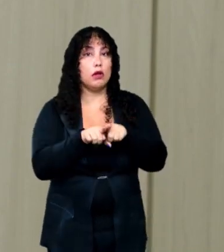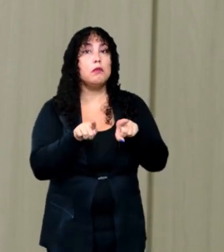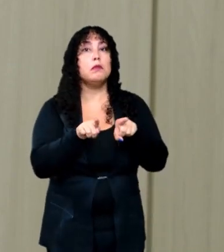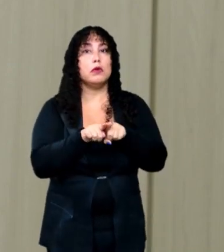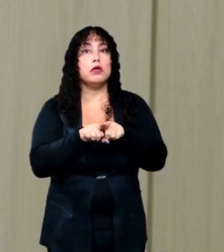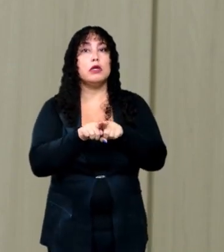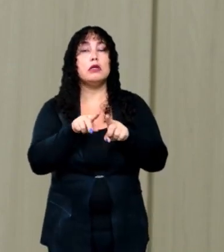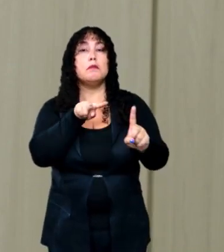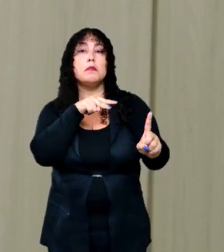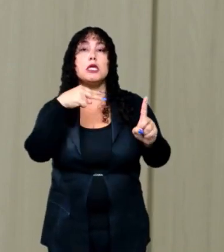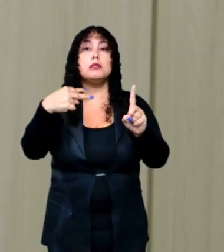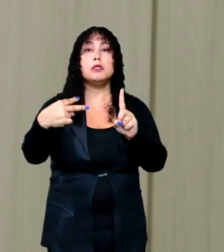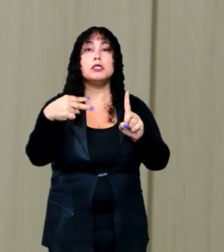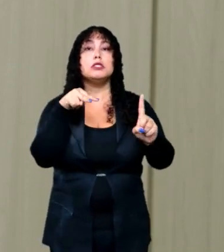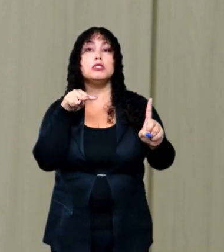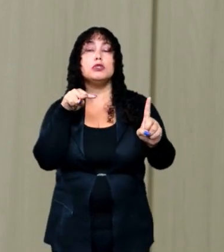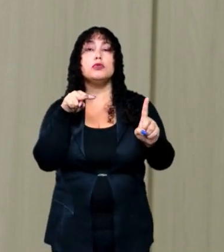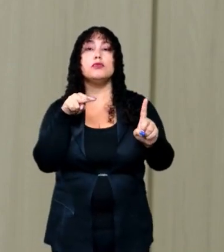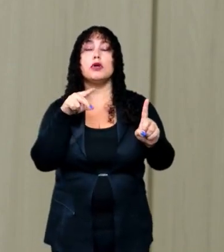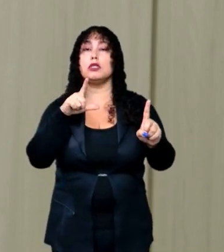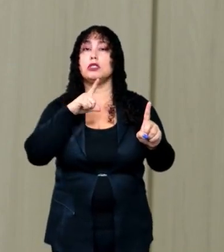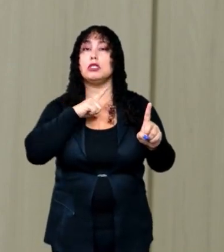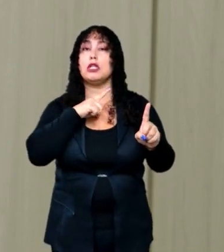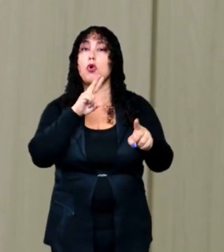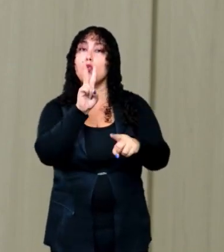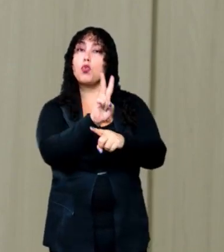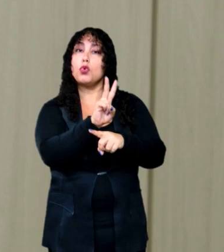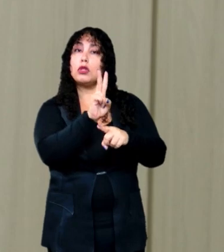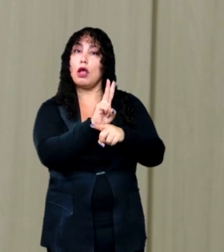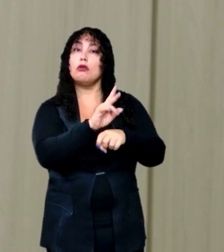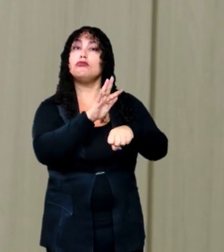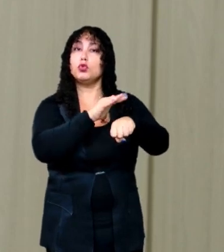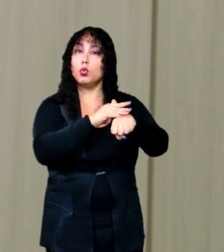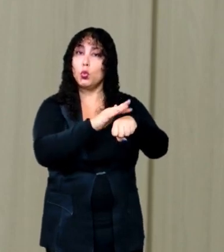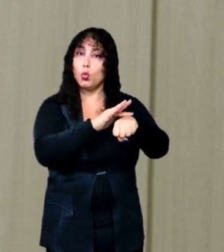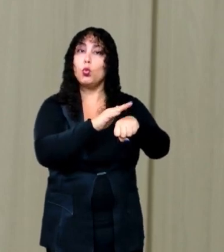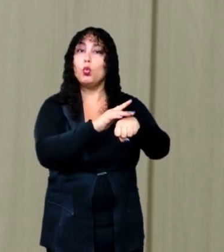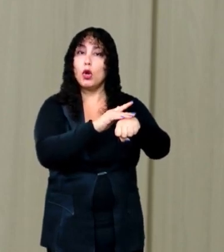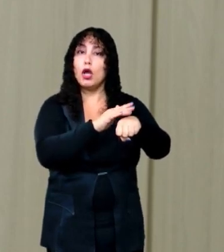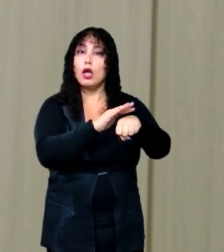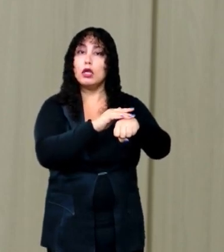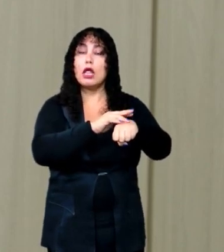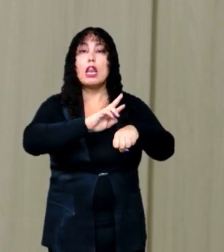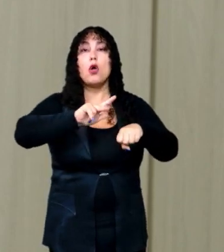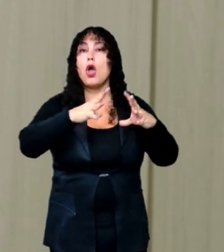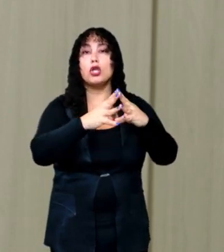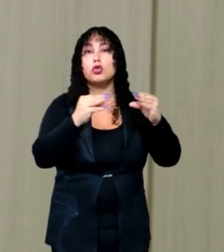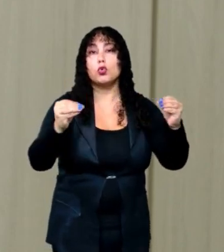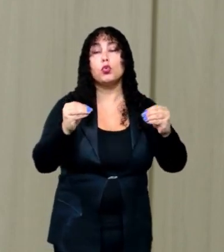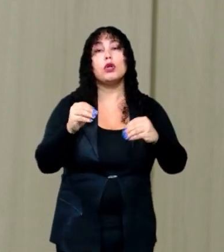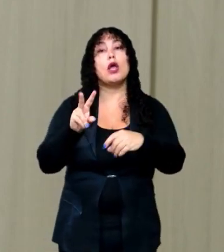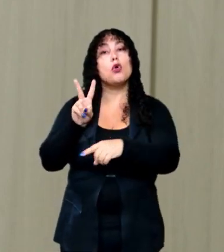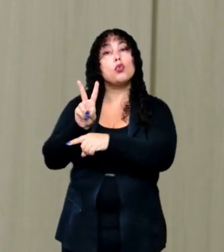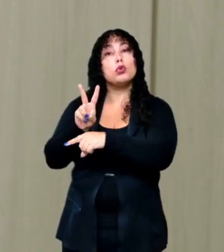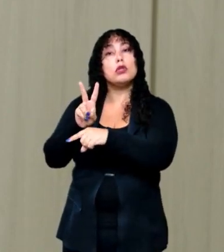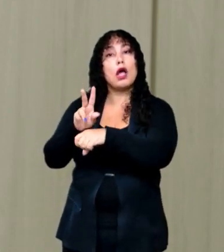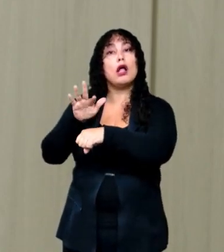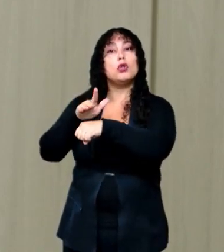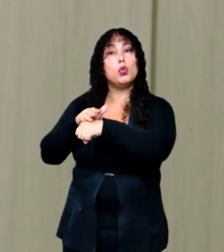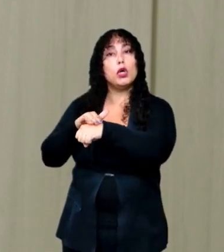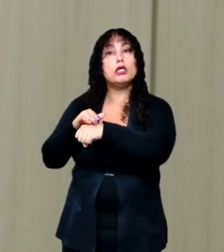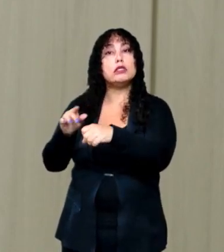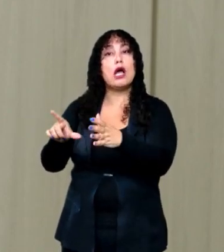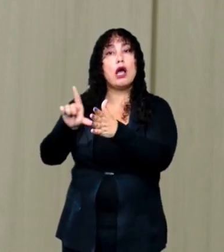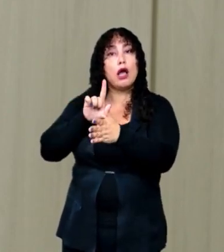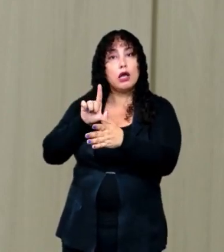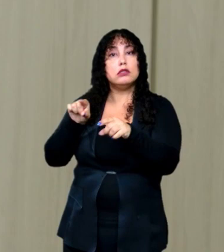nas perspectivas de você ter a prevenção das doenças, né? Não só a cura, mas também a prevenção das doenças. Então,